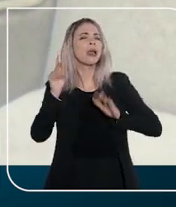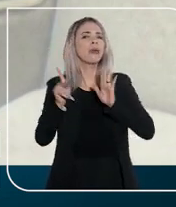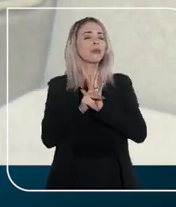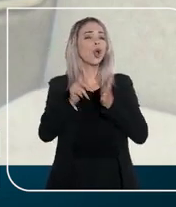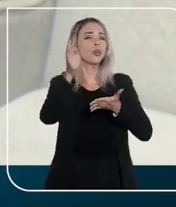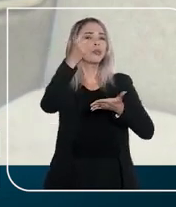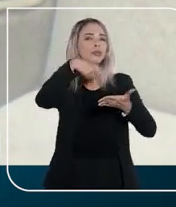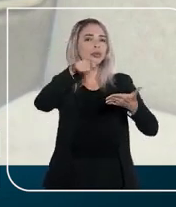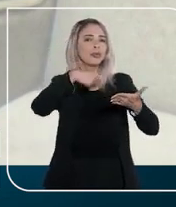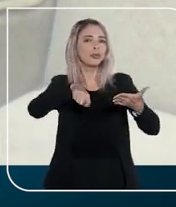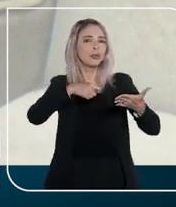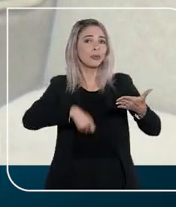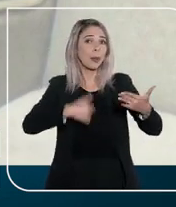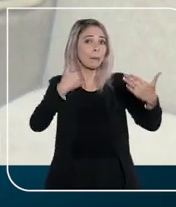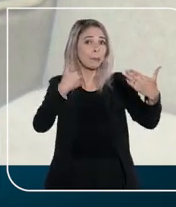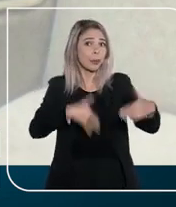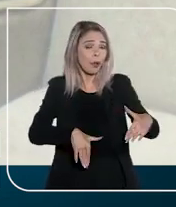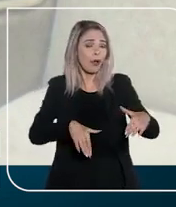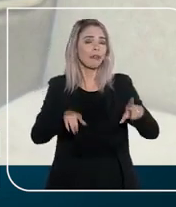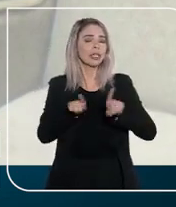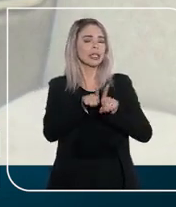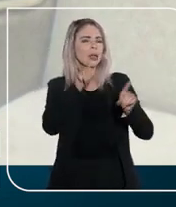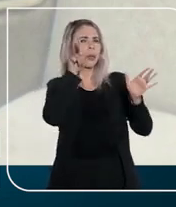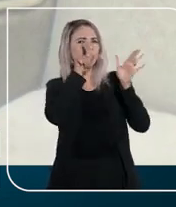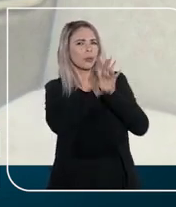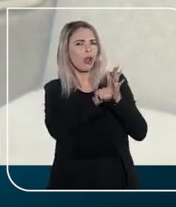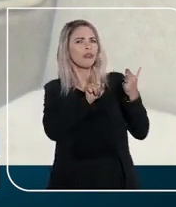correção das provas, provas objetivas, provas